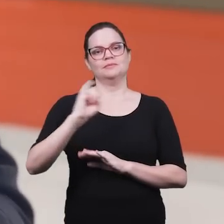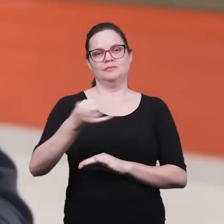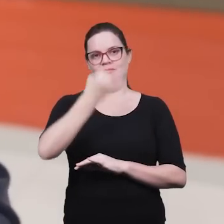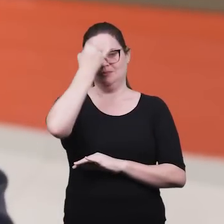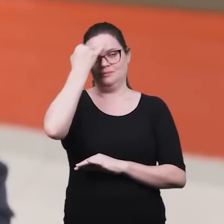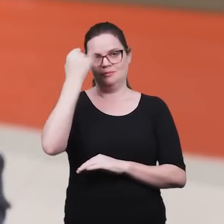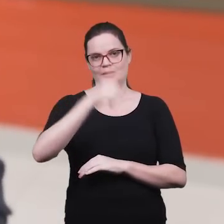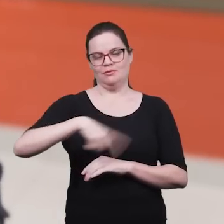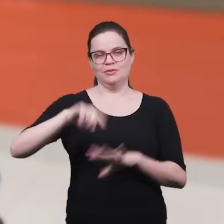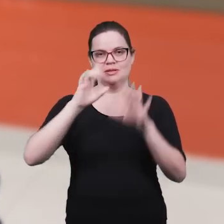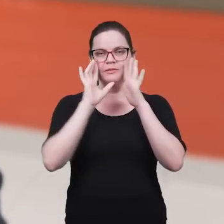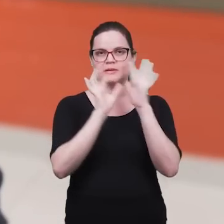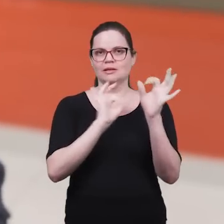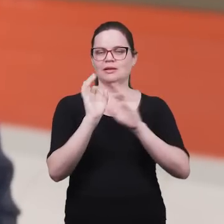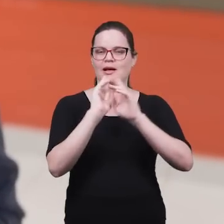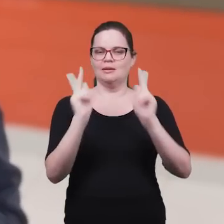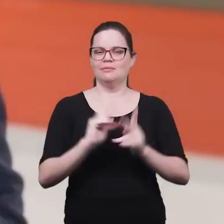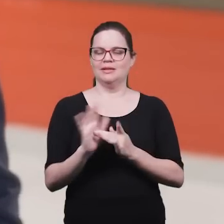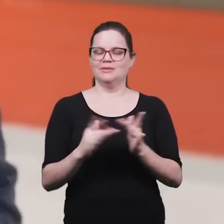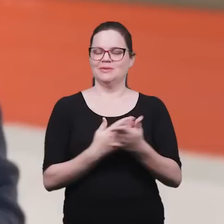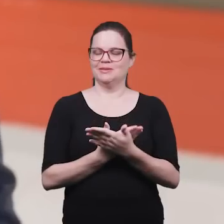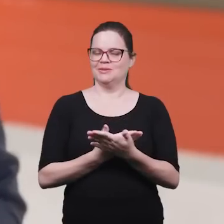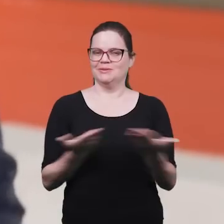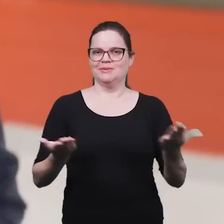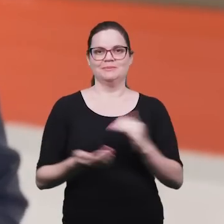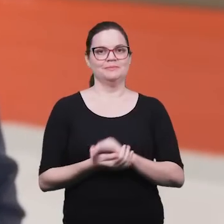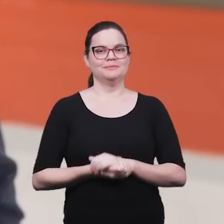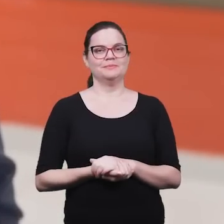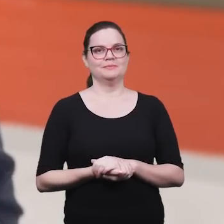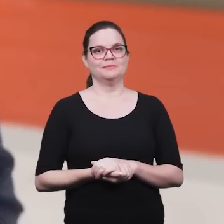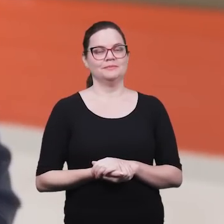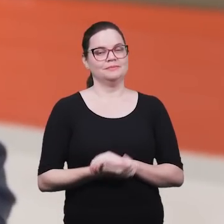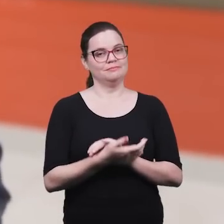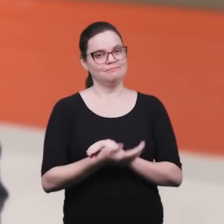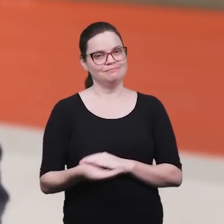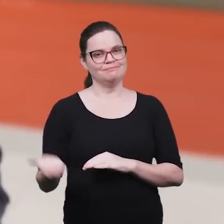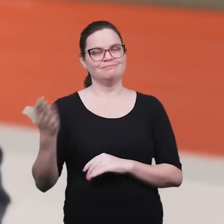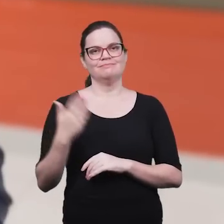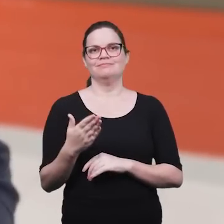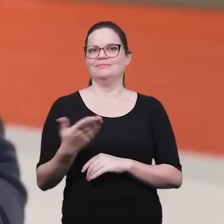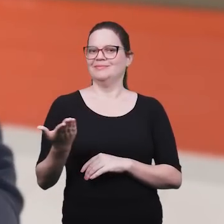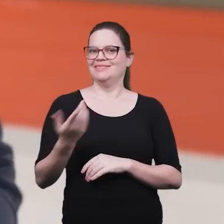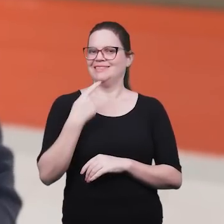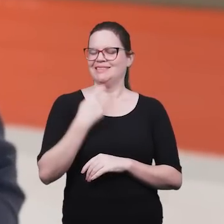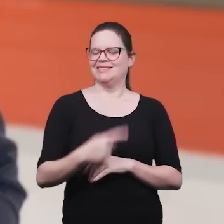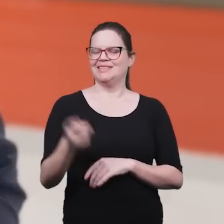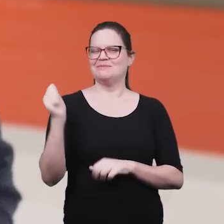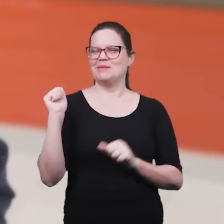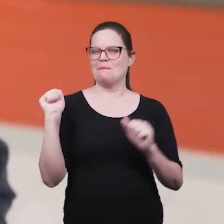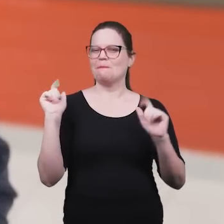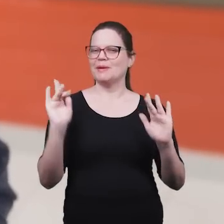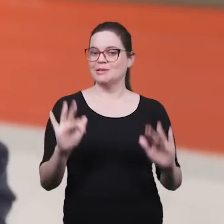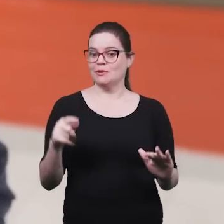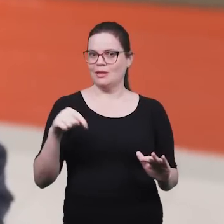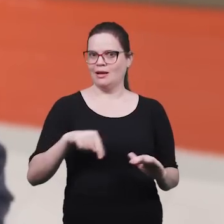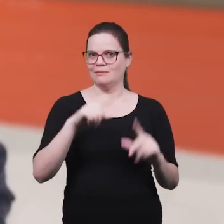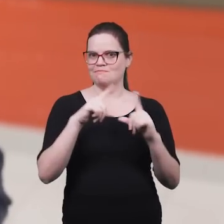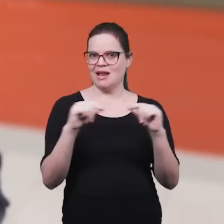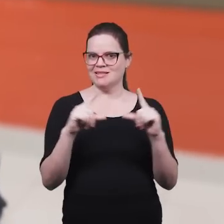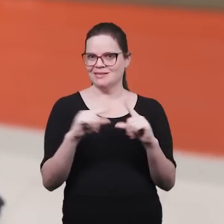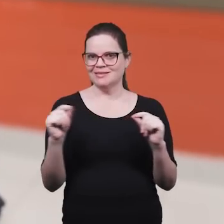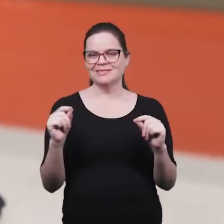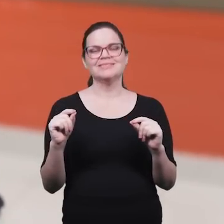e todos os irmãos que nos assistem, a paz do Senhor Jesus. Meus queridos, que semana abençoada nós tivemos